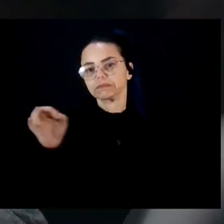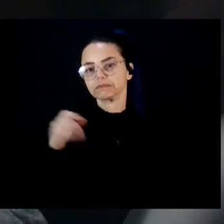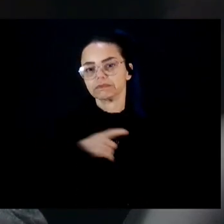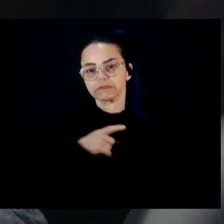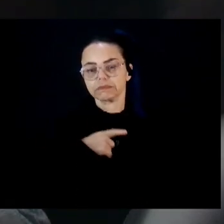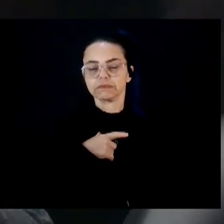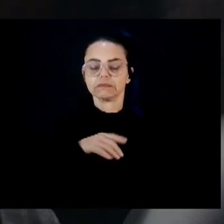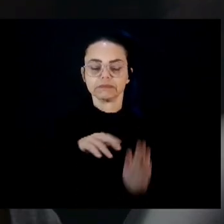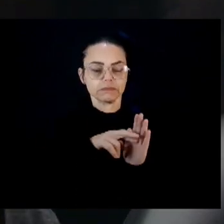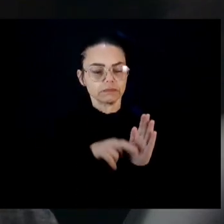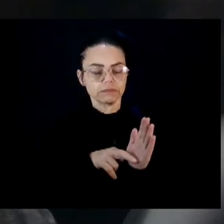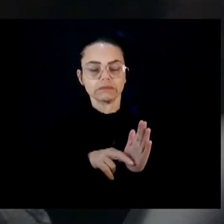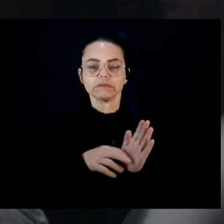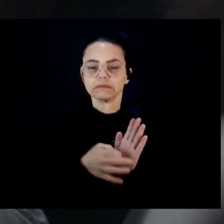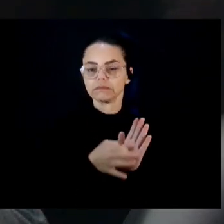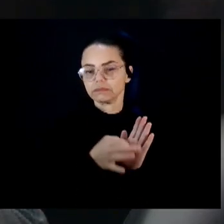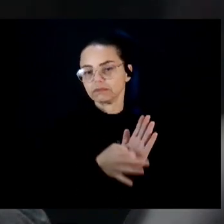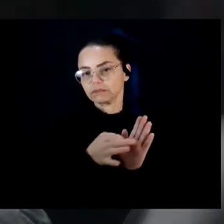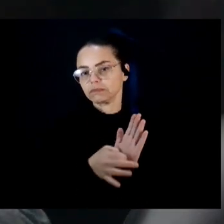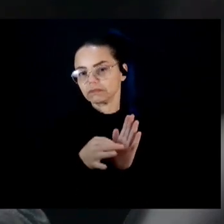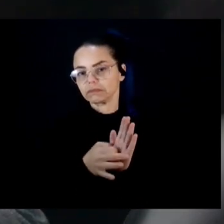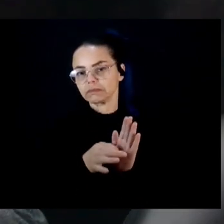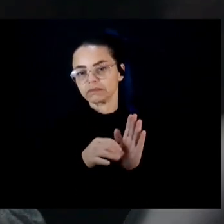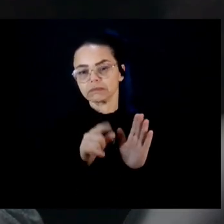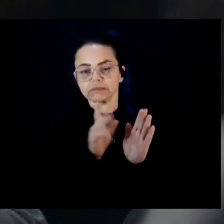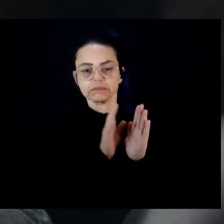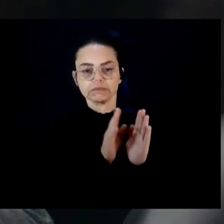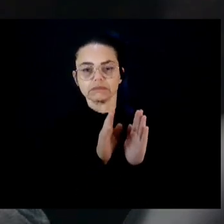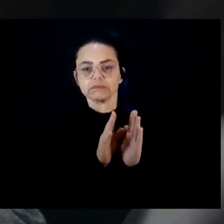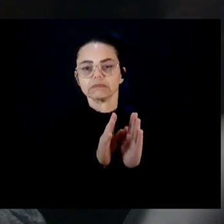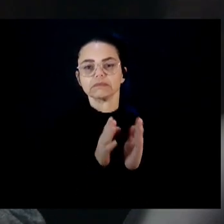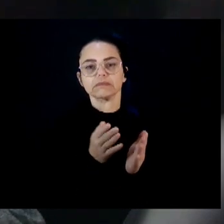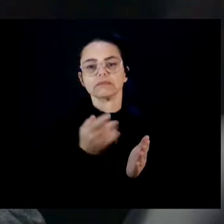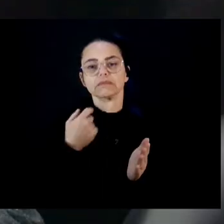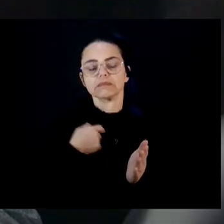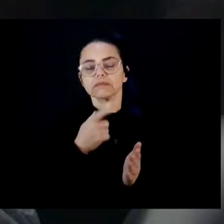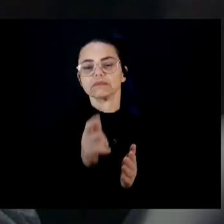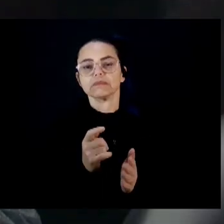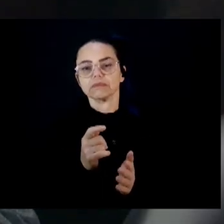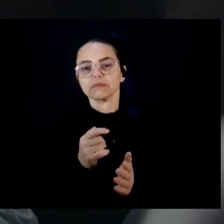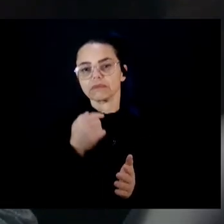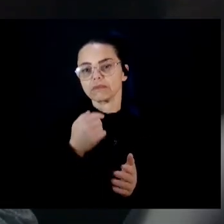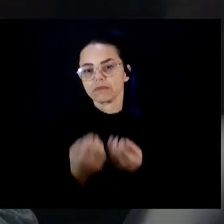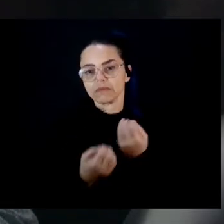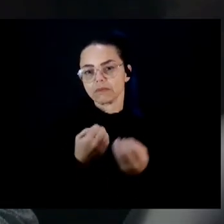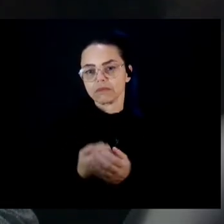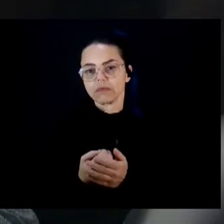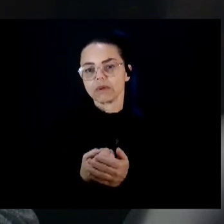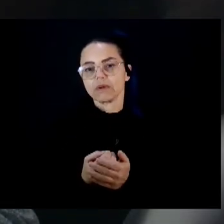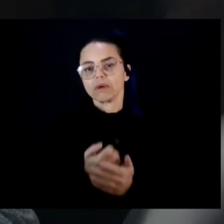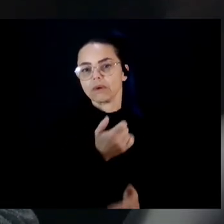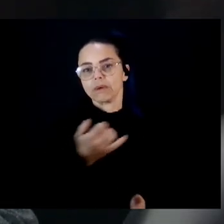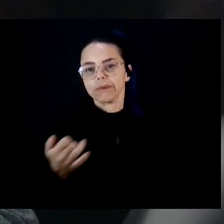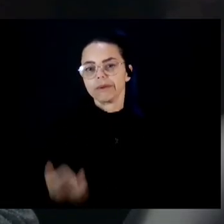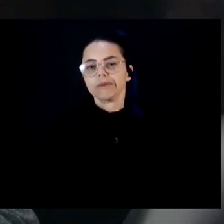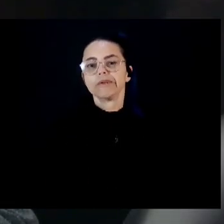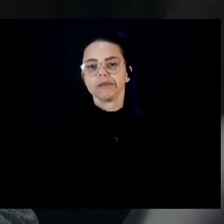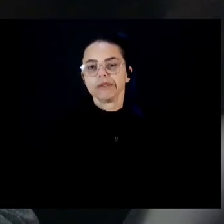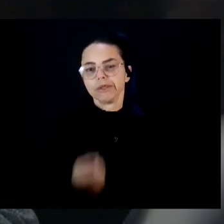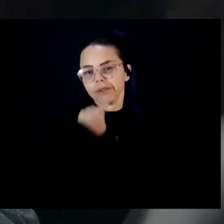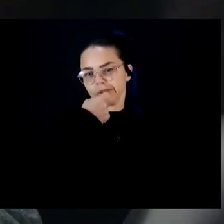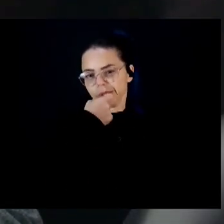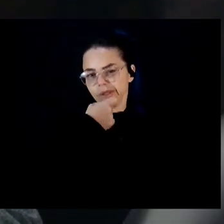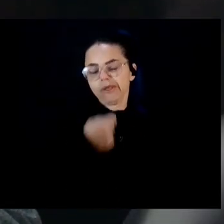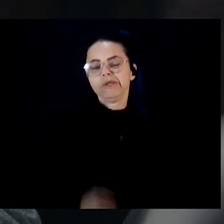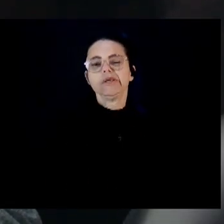poder indicar a dosagem, a posologia, qual vai ser a forma que o paciente, por quanto tempo ele vai tomar essa vitamina,